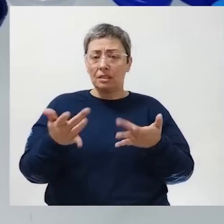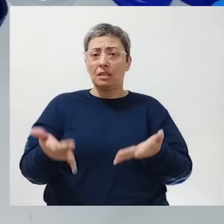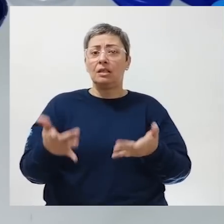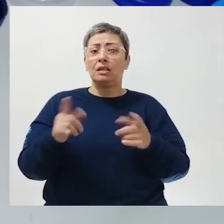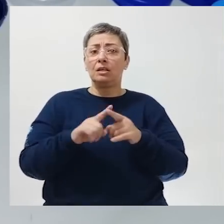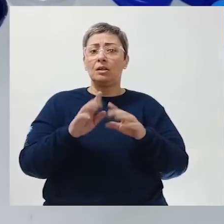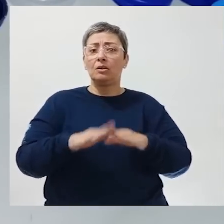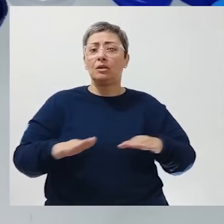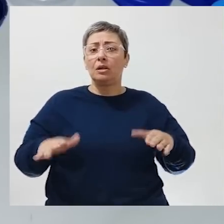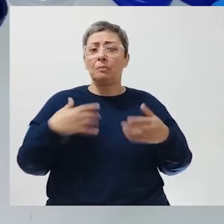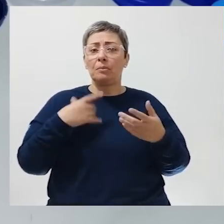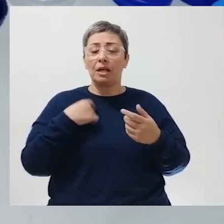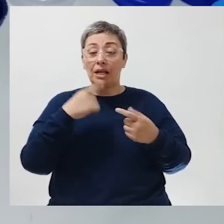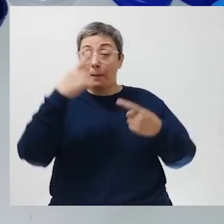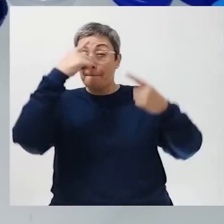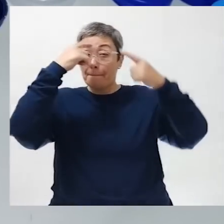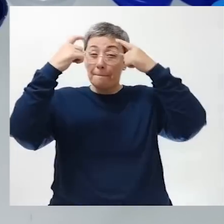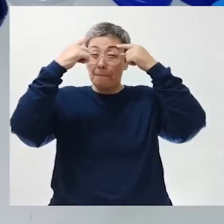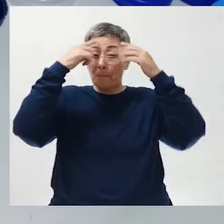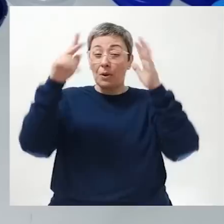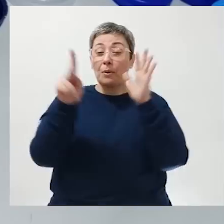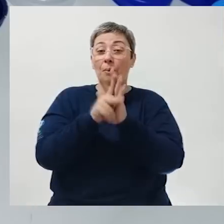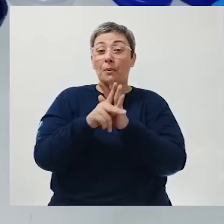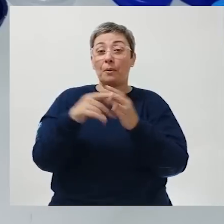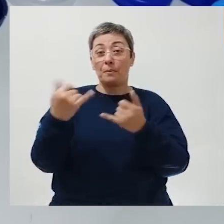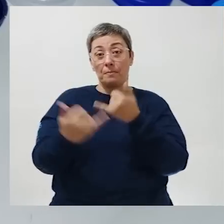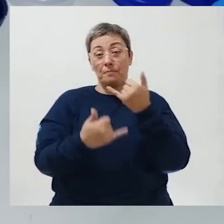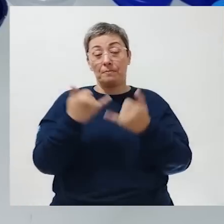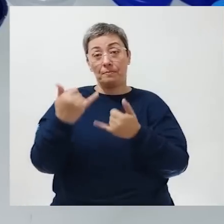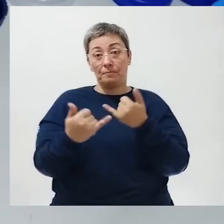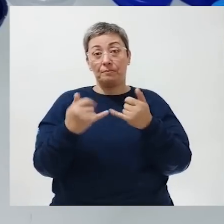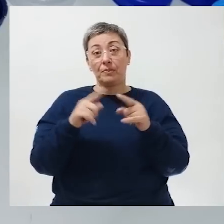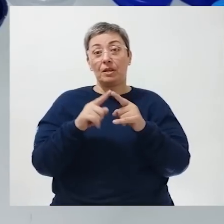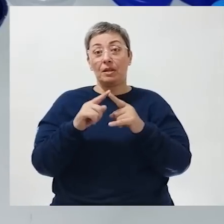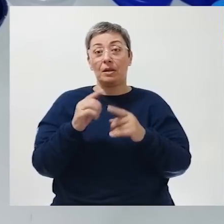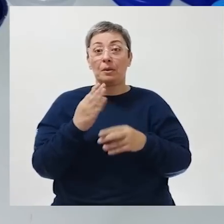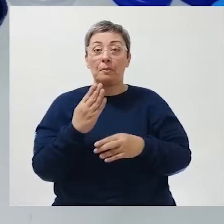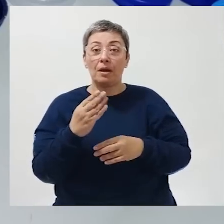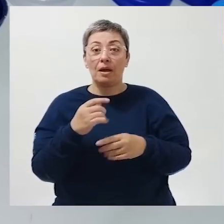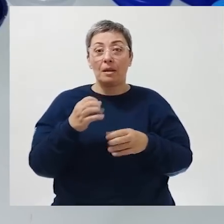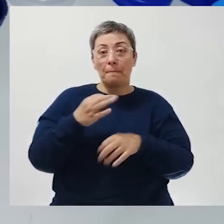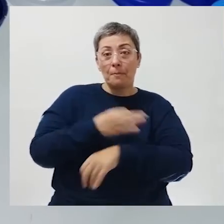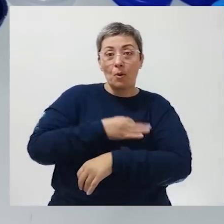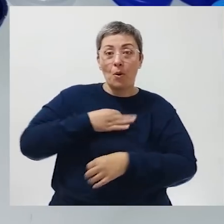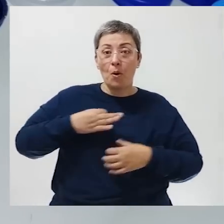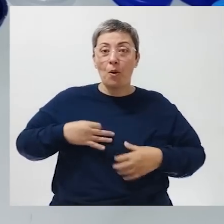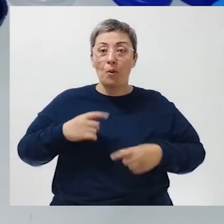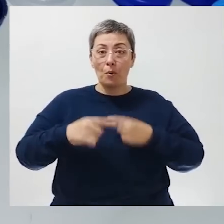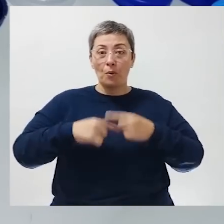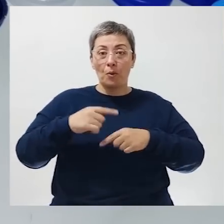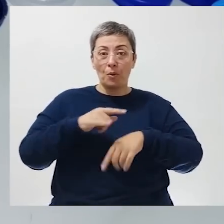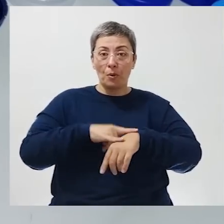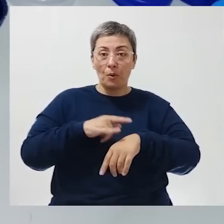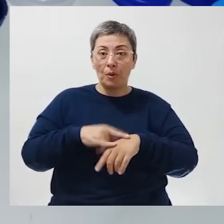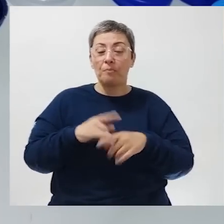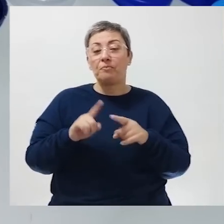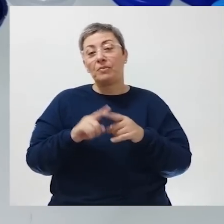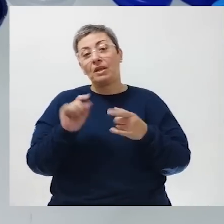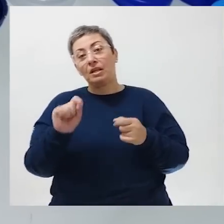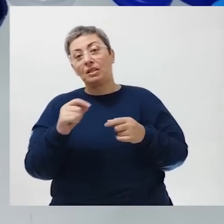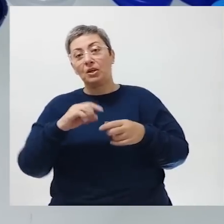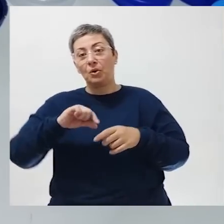da criança para que elas inventem a sua própria brincadeira. Palitos, botões, rolos de papel higiênico,